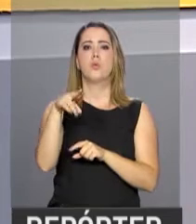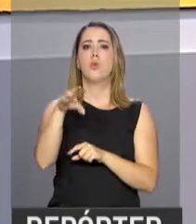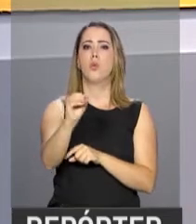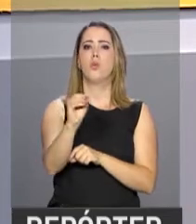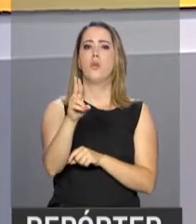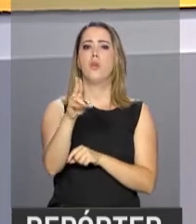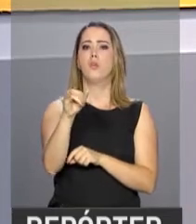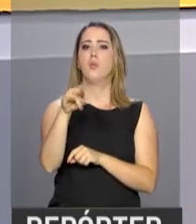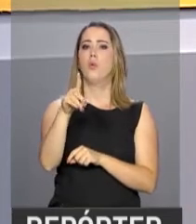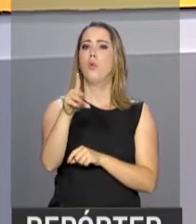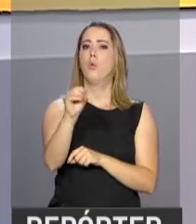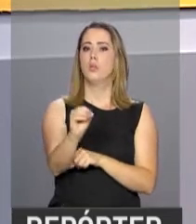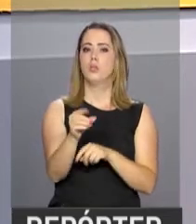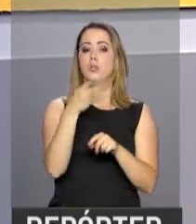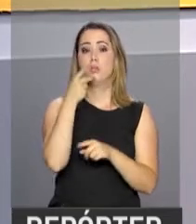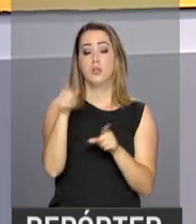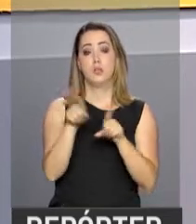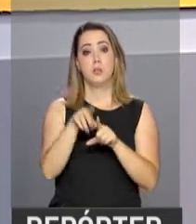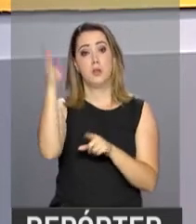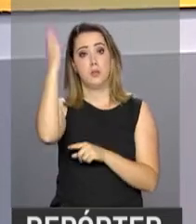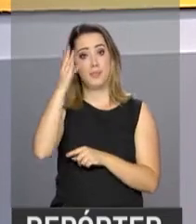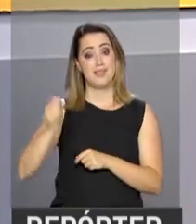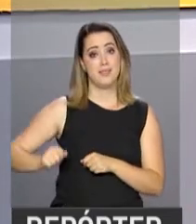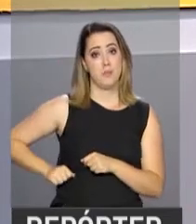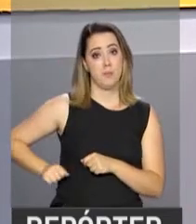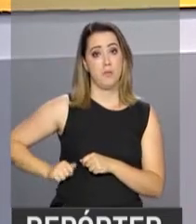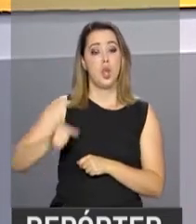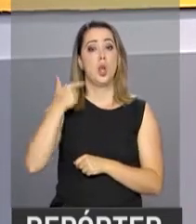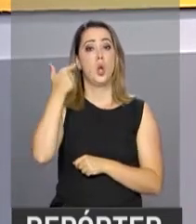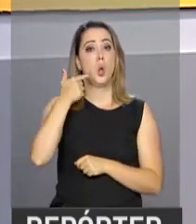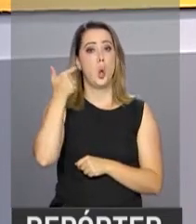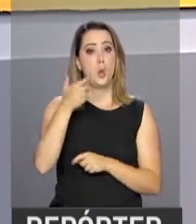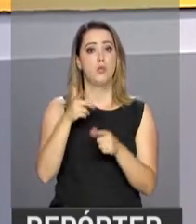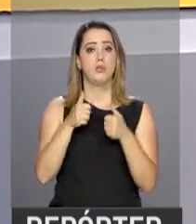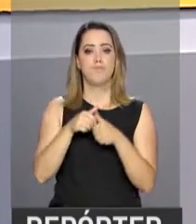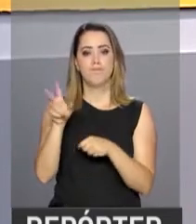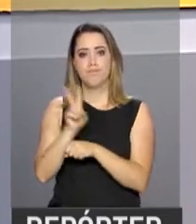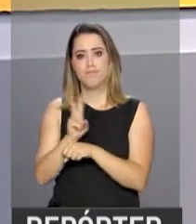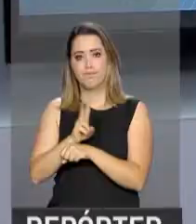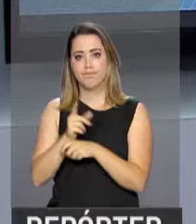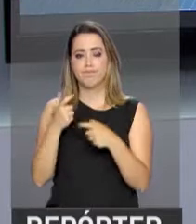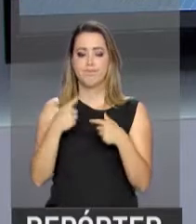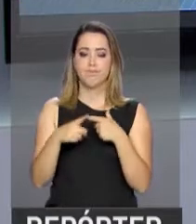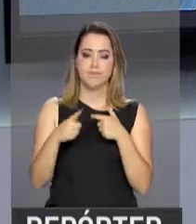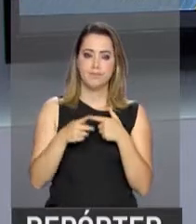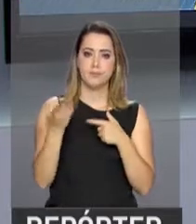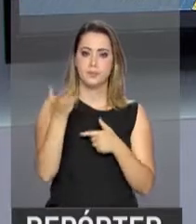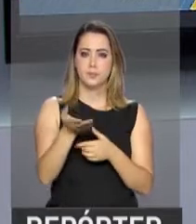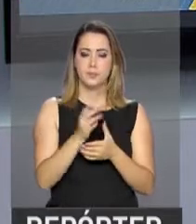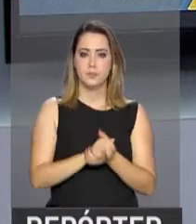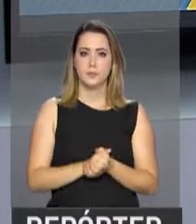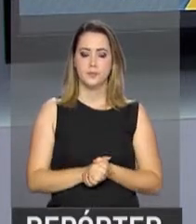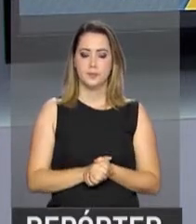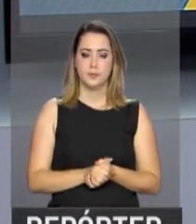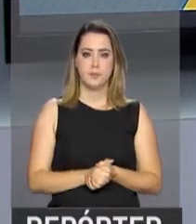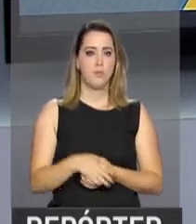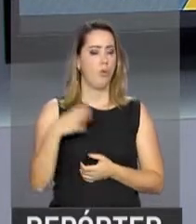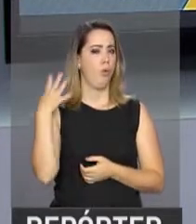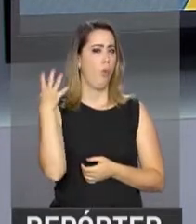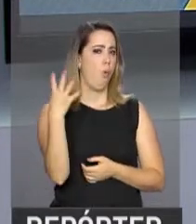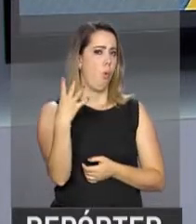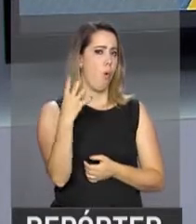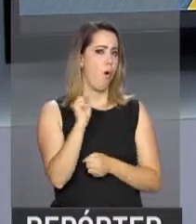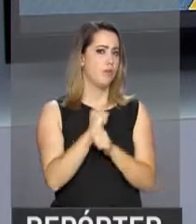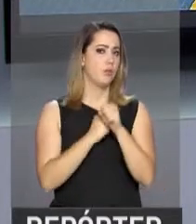que o consulado geral do brasil em londres está monitorando a situação há quatro anos o brasil começou